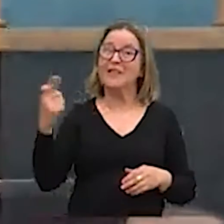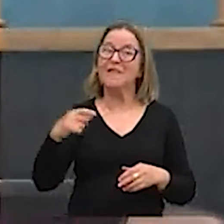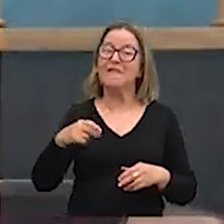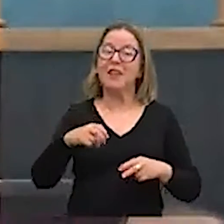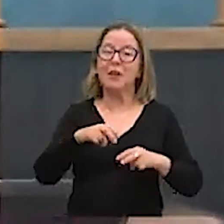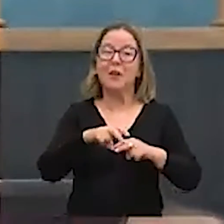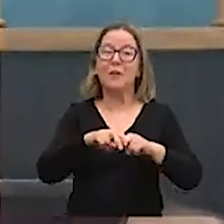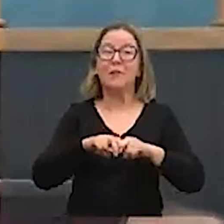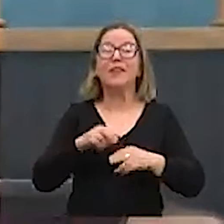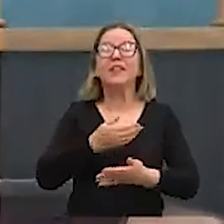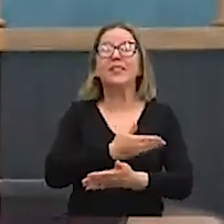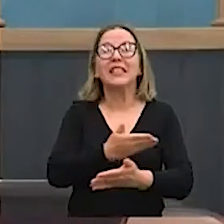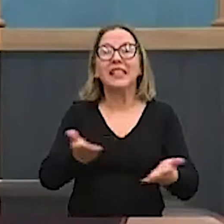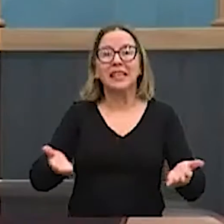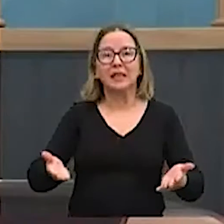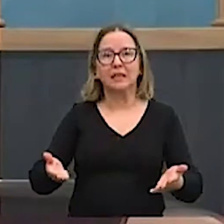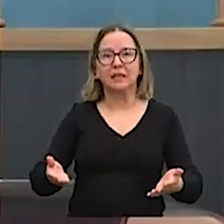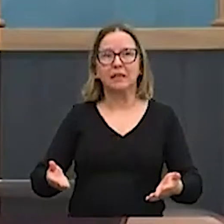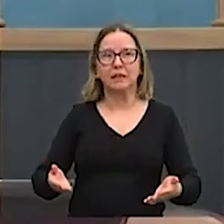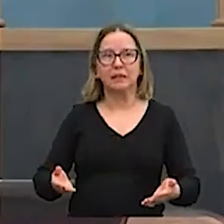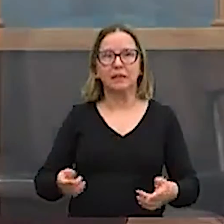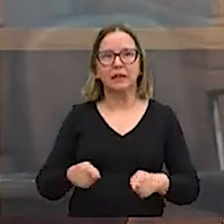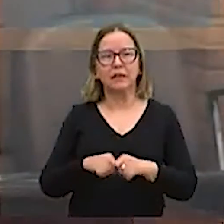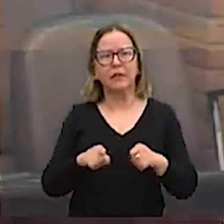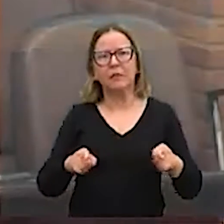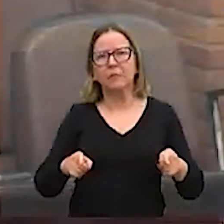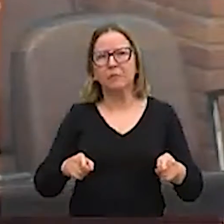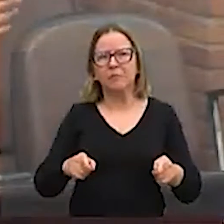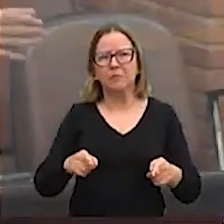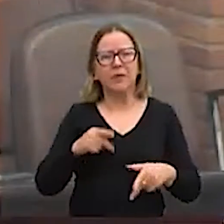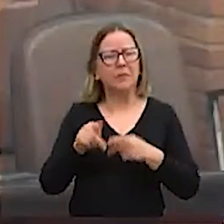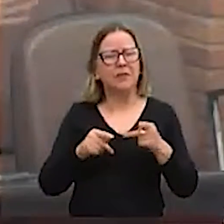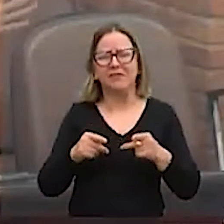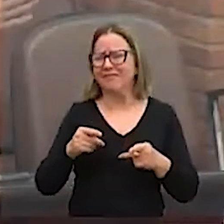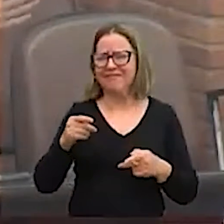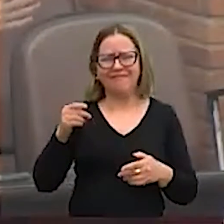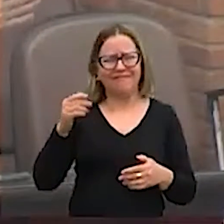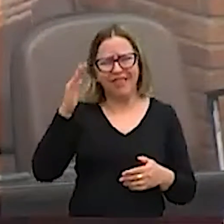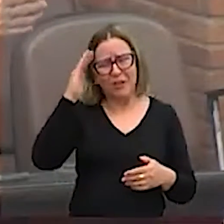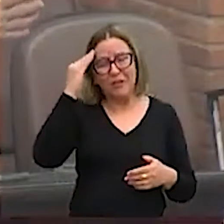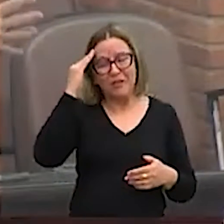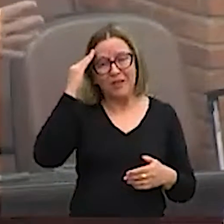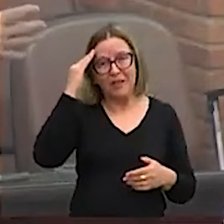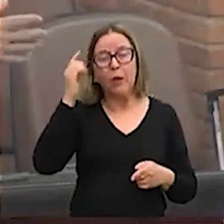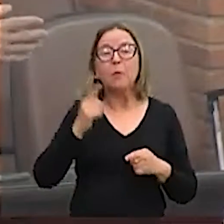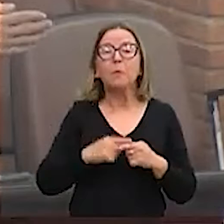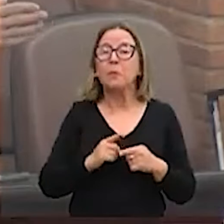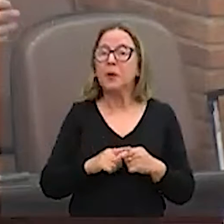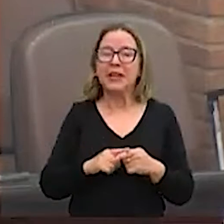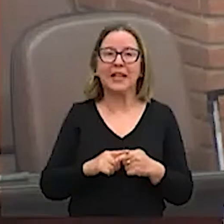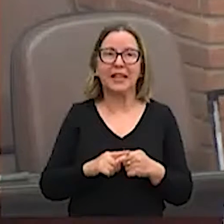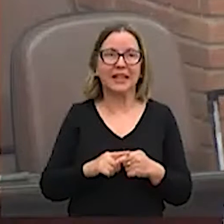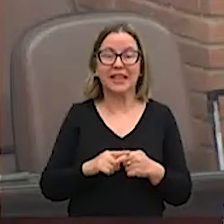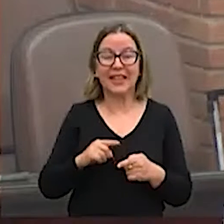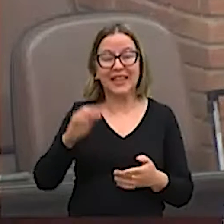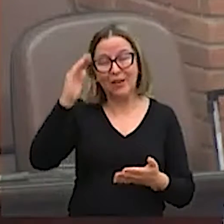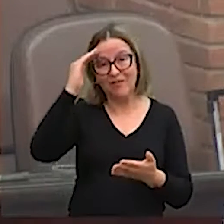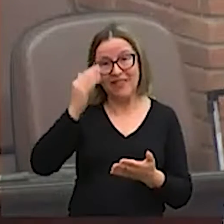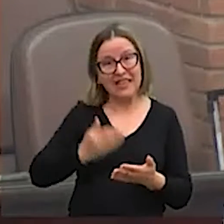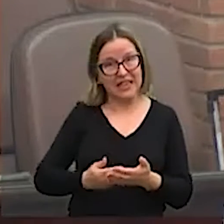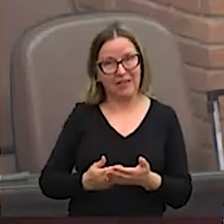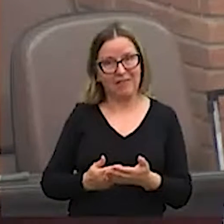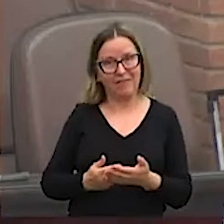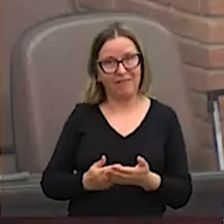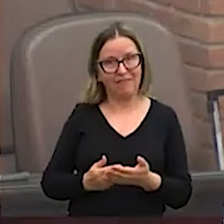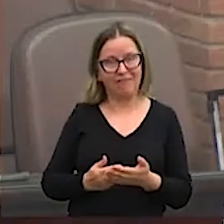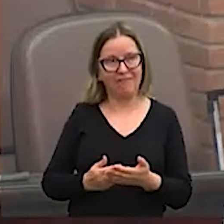por vossa causa. Mas vocês não entenderam. Não entenderam por quê? Porque vocês não são dos meus, vocês não creem. Ele vai